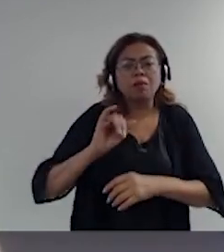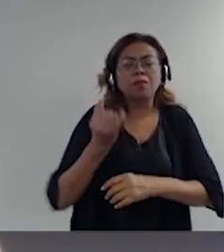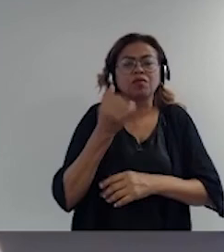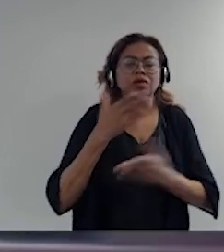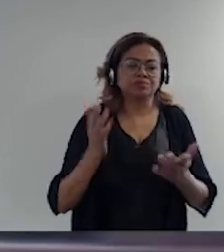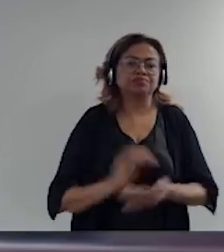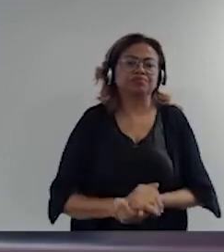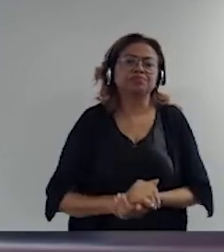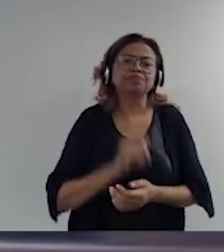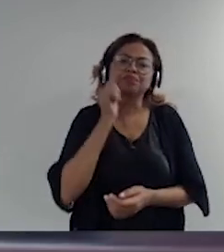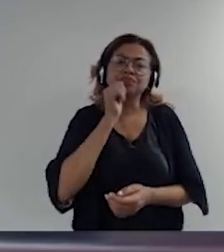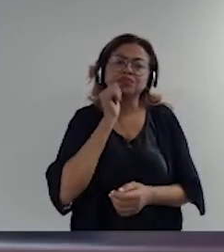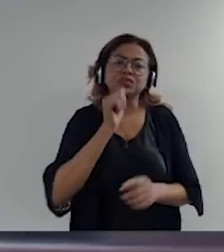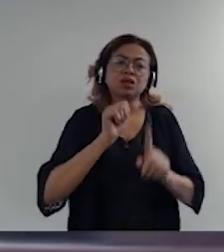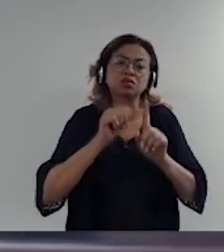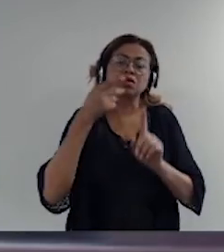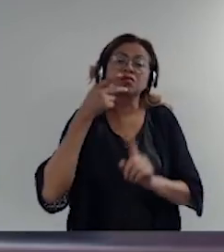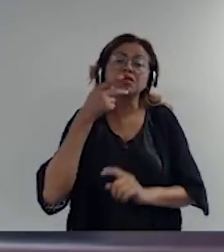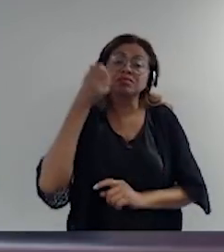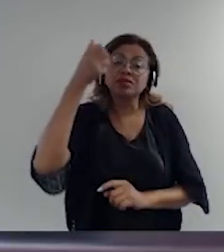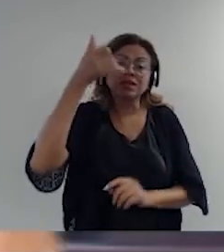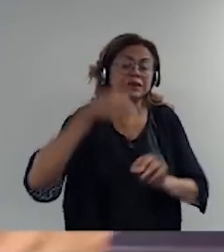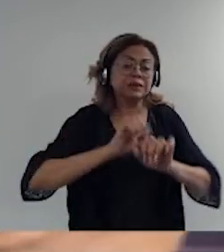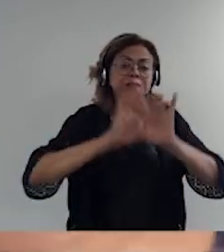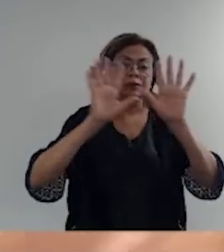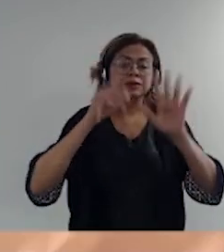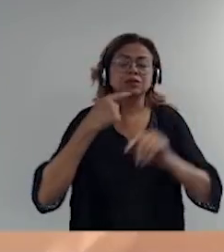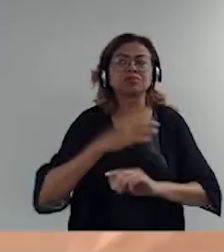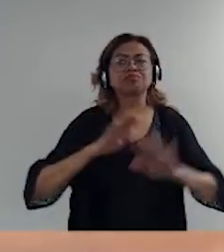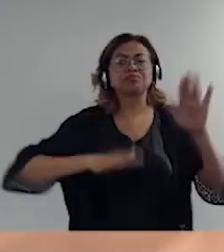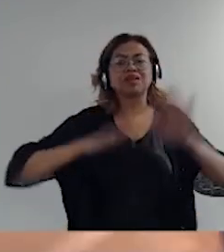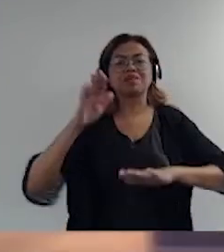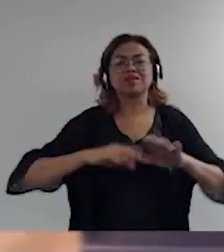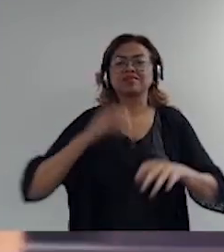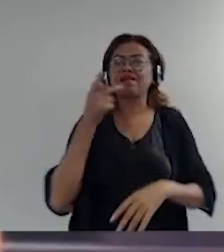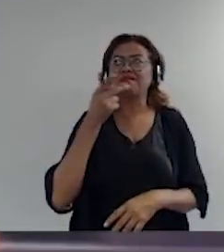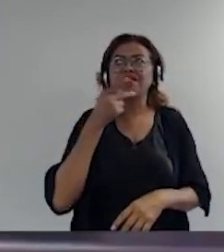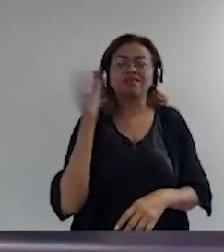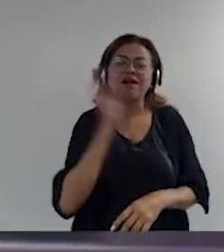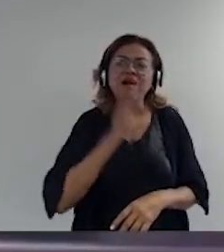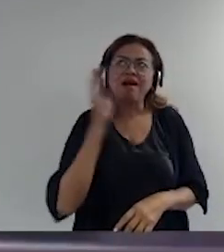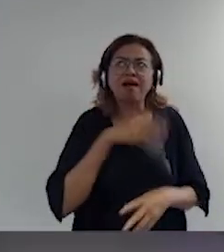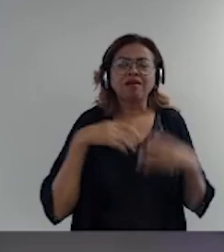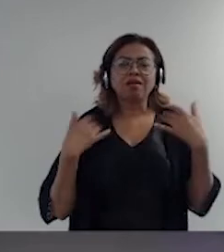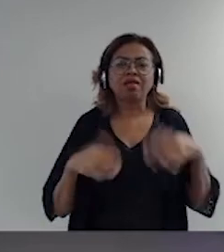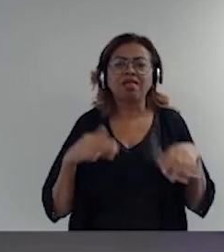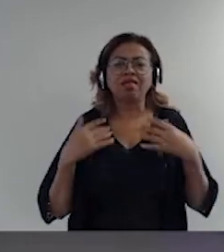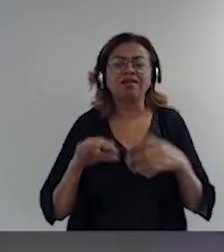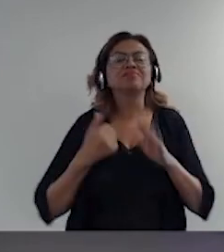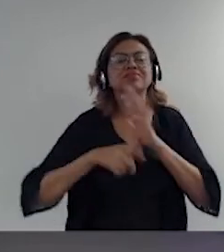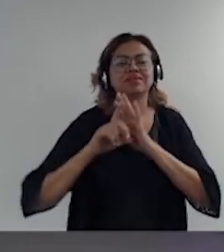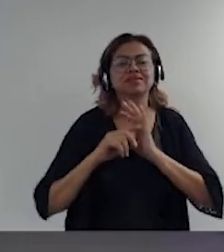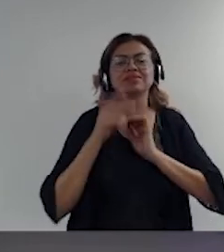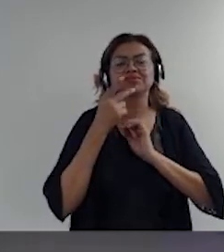trazer. Eu queria só esclarecer uma informação, porque eu acho que eu devo ter falado tão rápido que